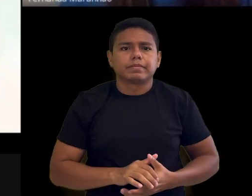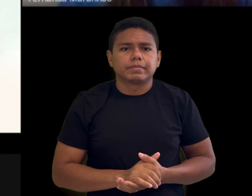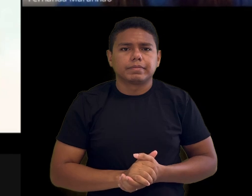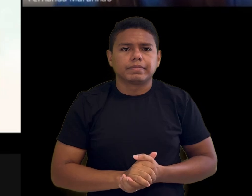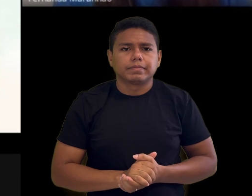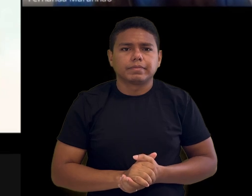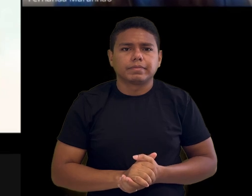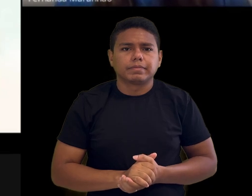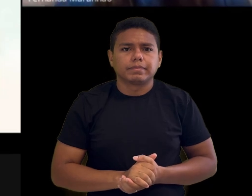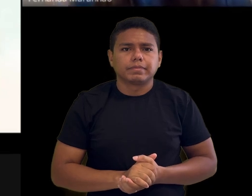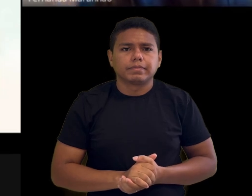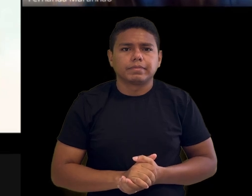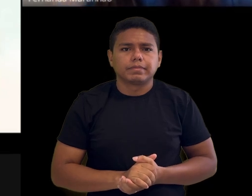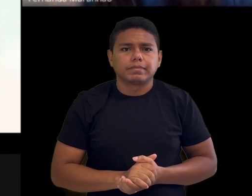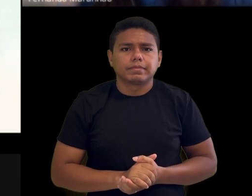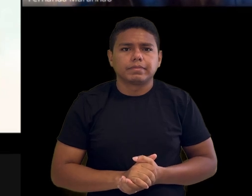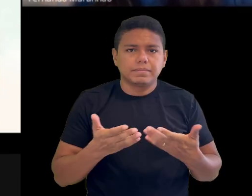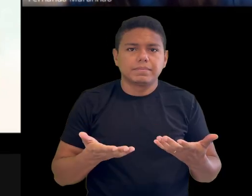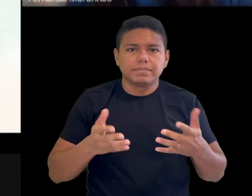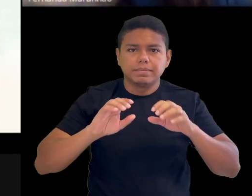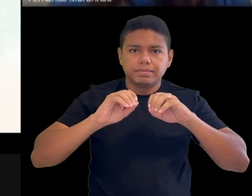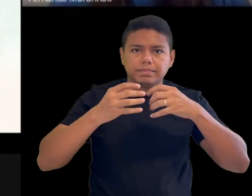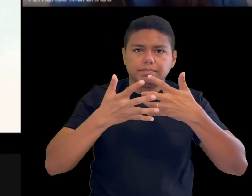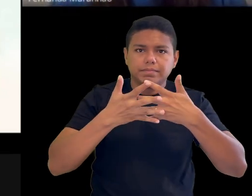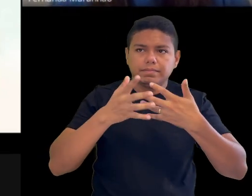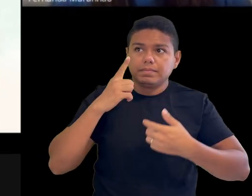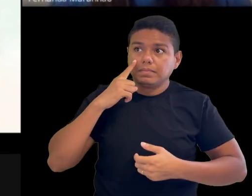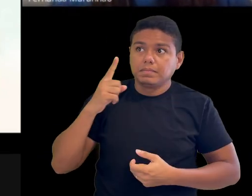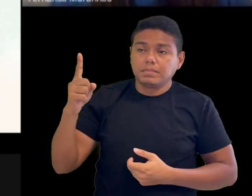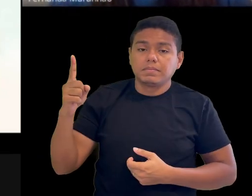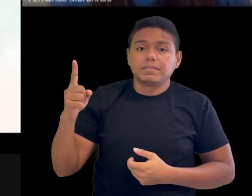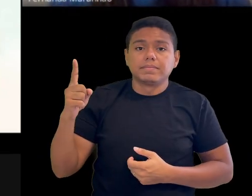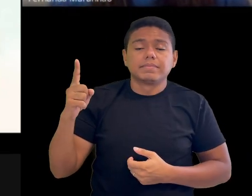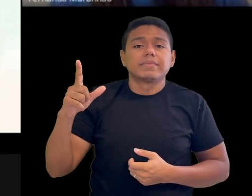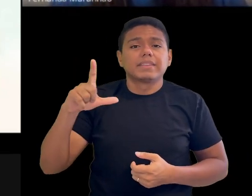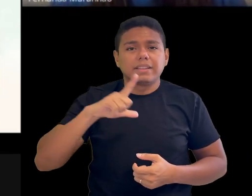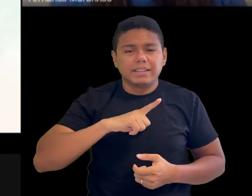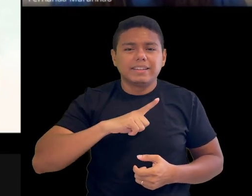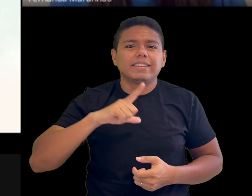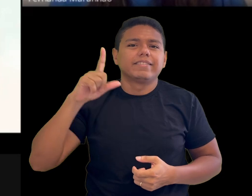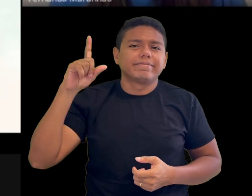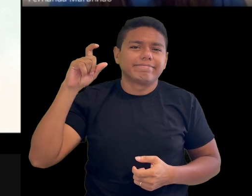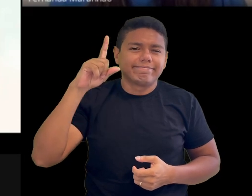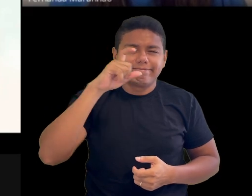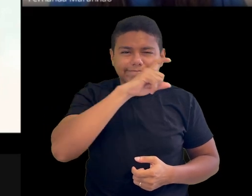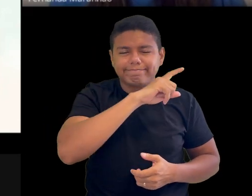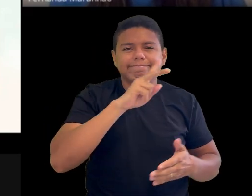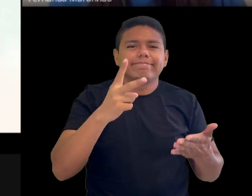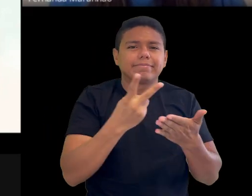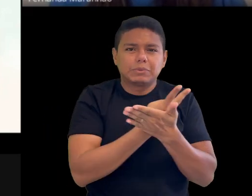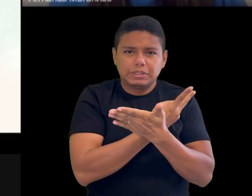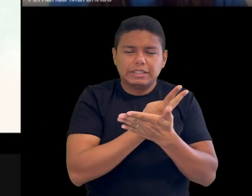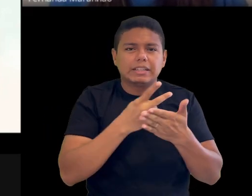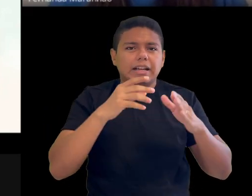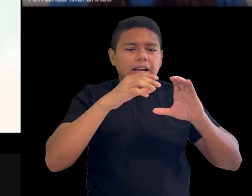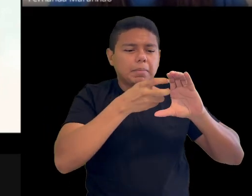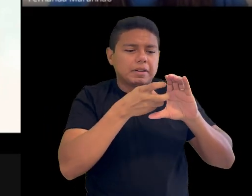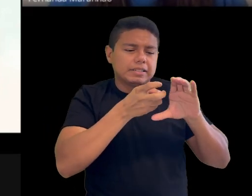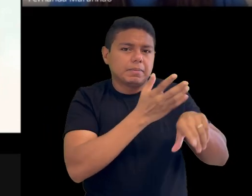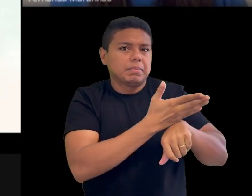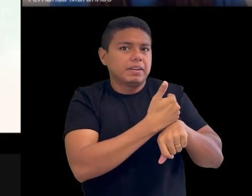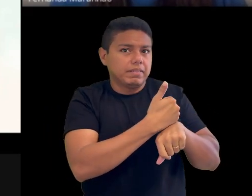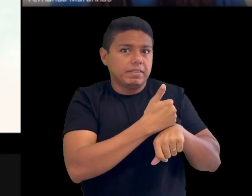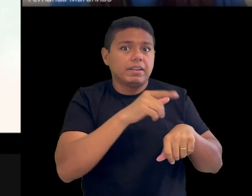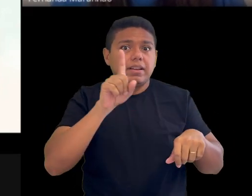Nesse slide, nós passamos a ver uma complicação comum nas placentas prévias, que chama-se uma condição acretismo